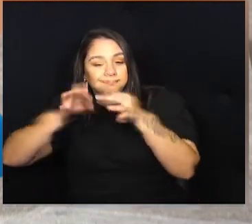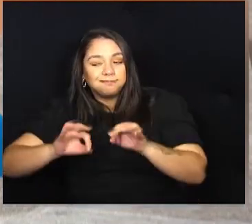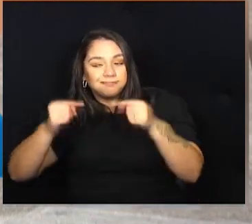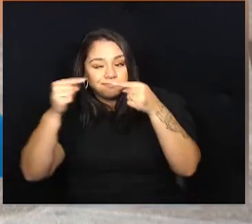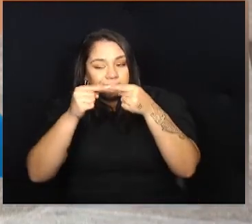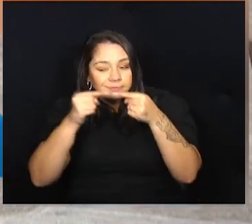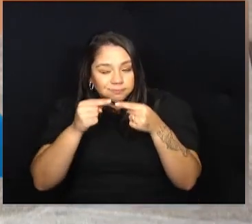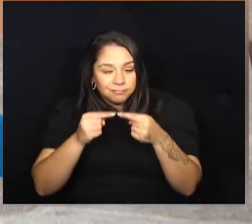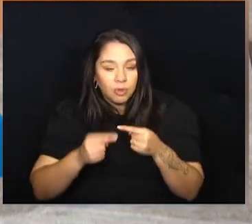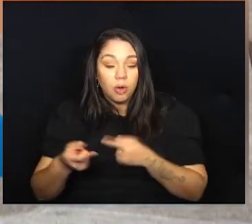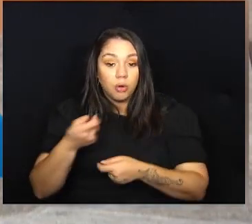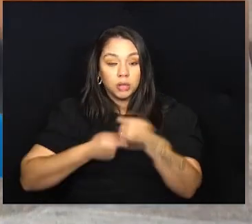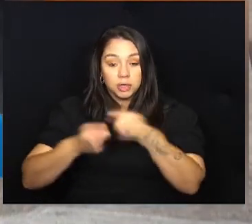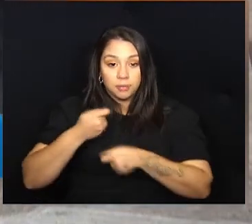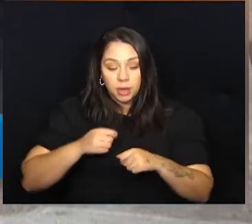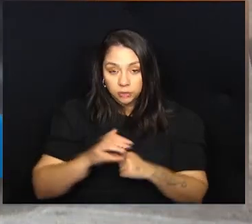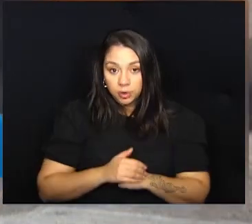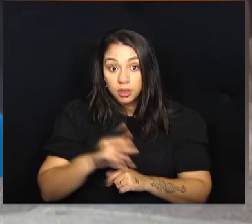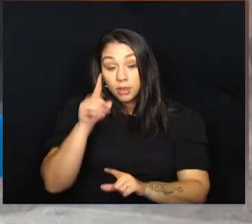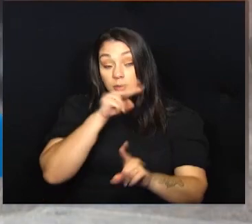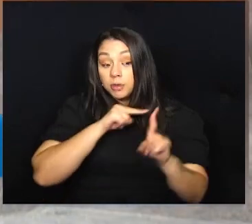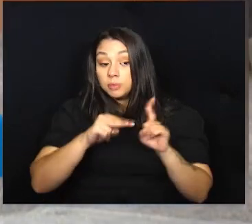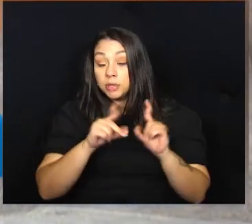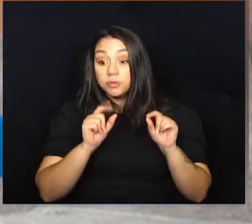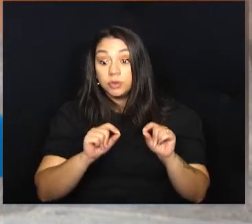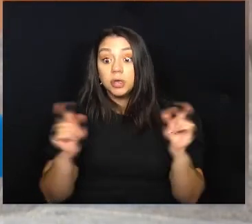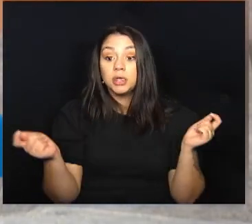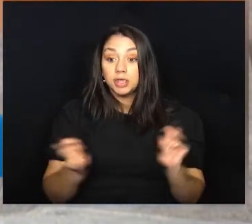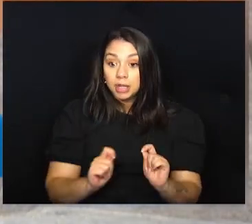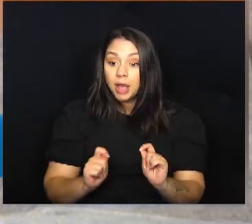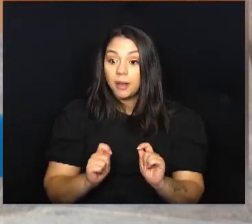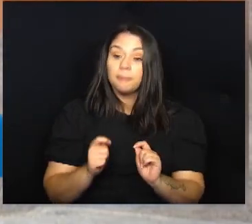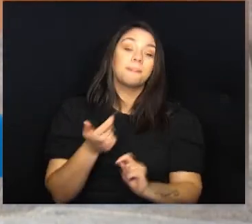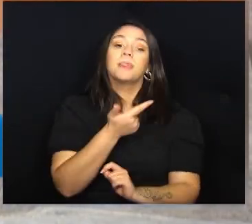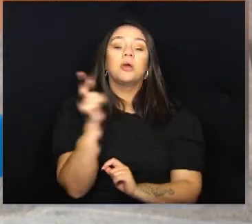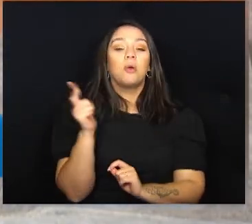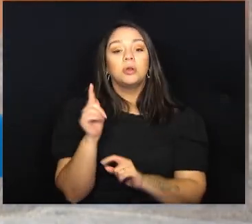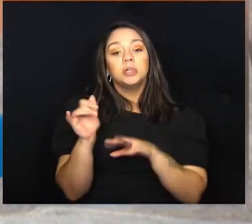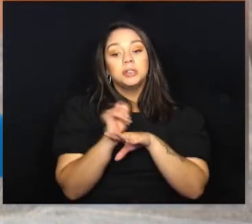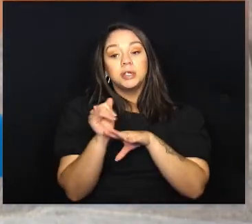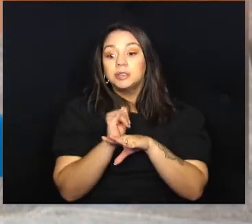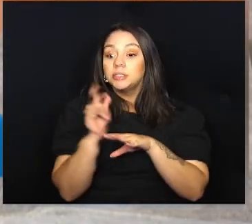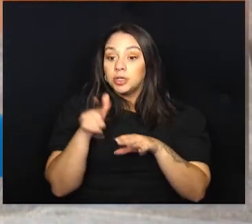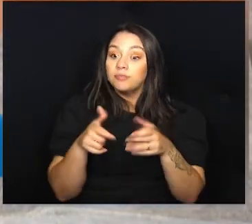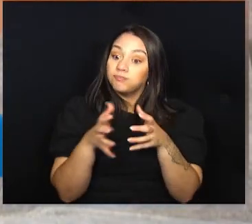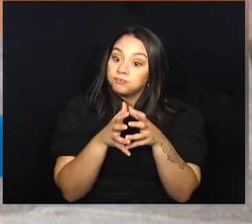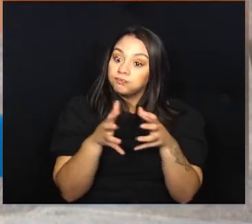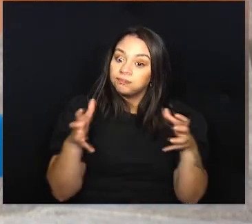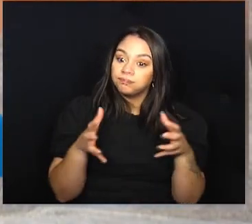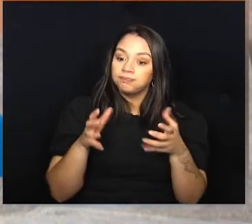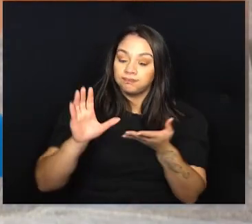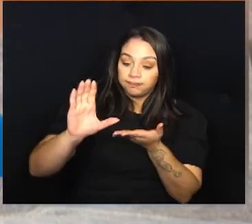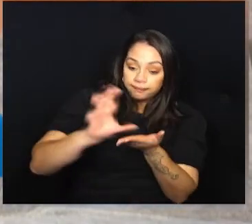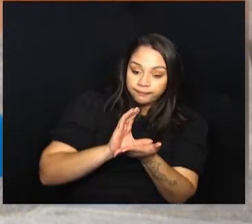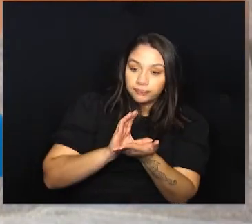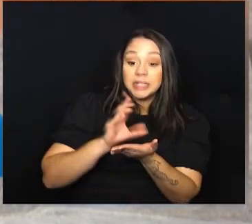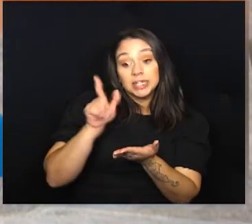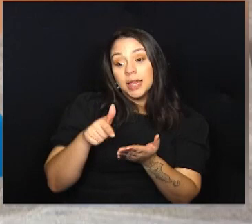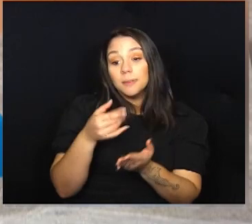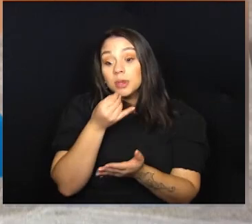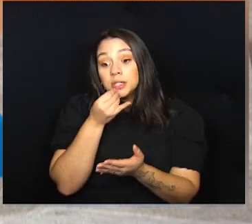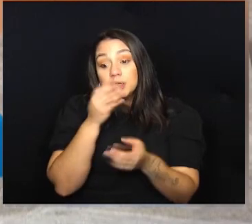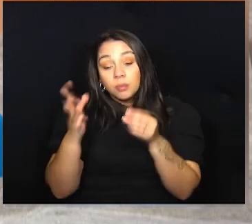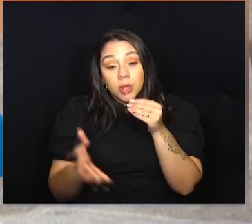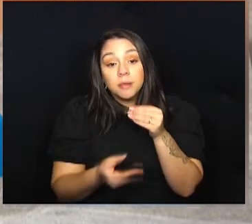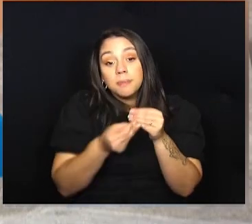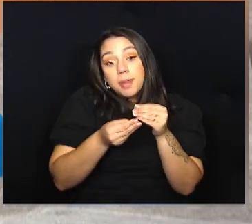do orçamento, tendo em vista que a gente pode, de uma outra maneira, ampliar, né, esses recursos, como a emenda parlamentar.